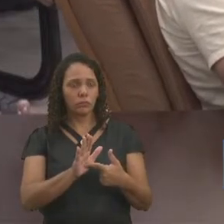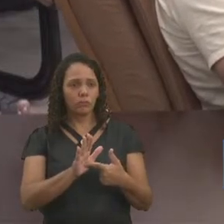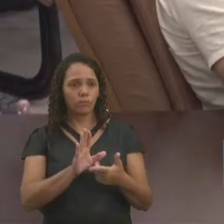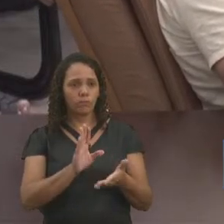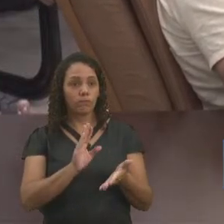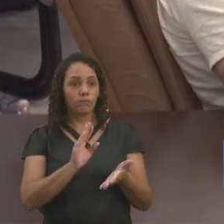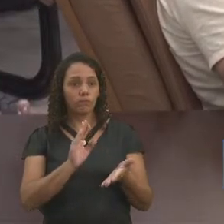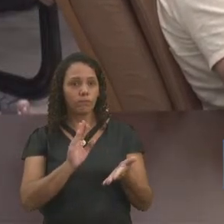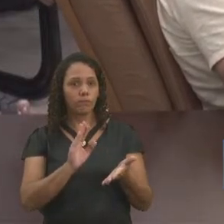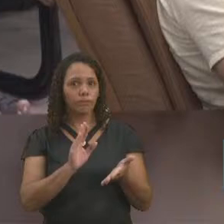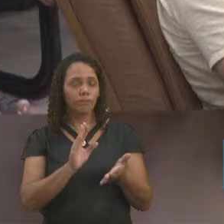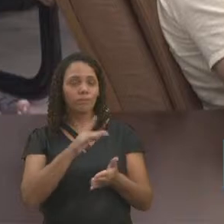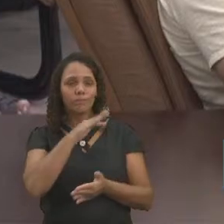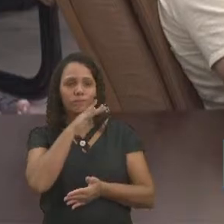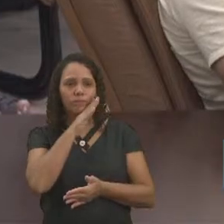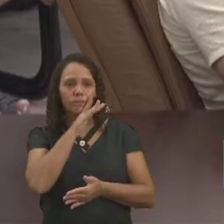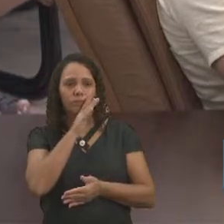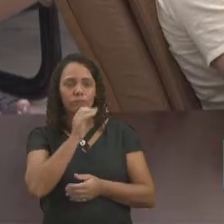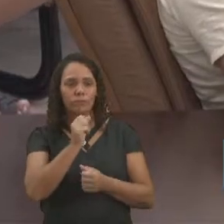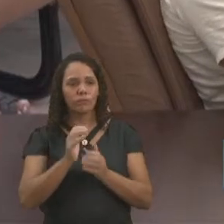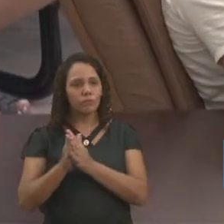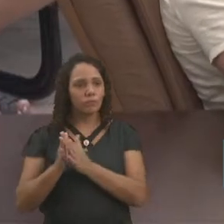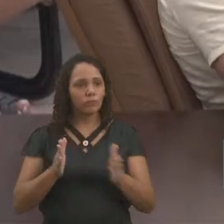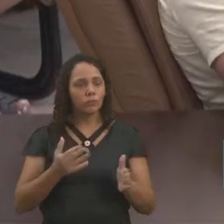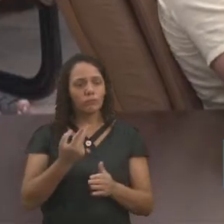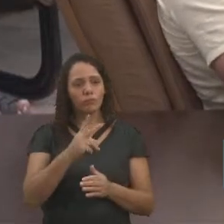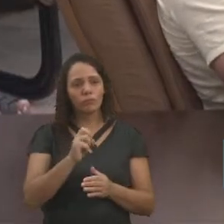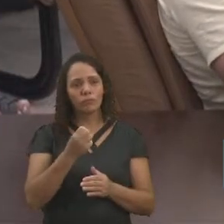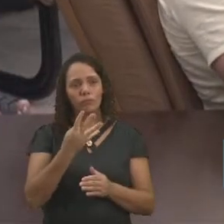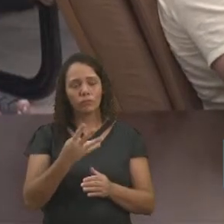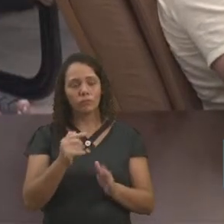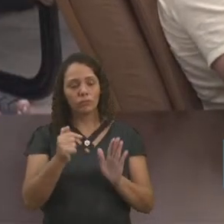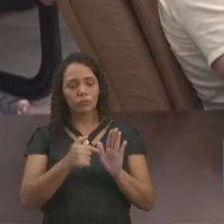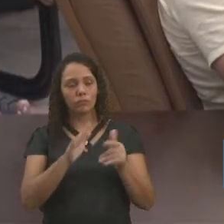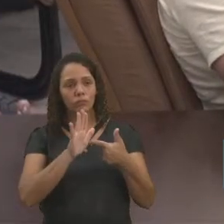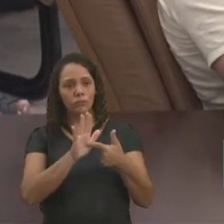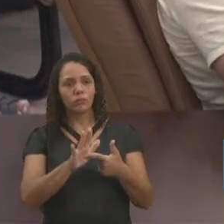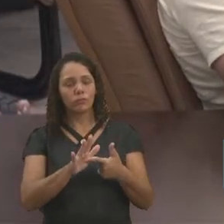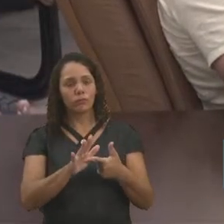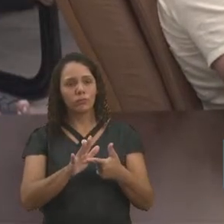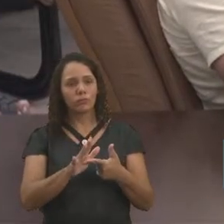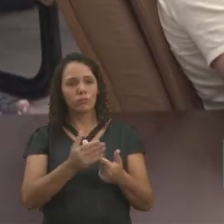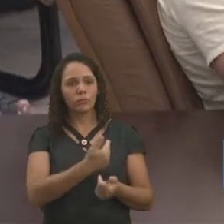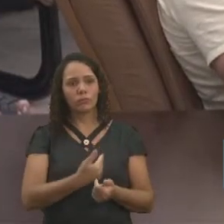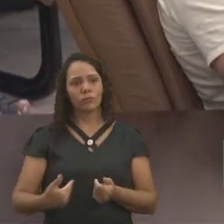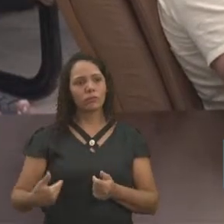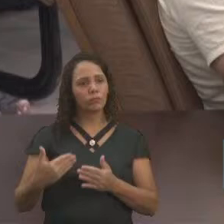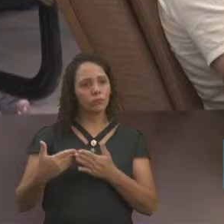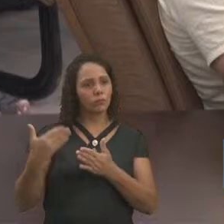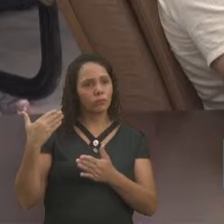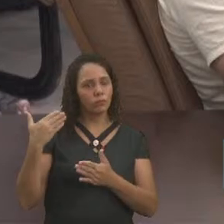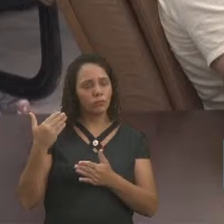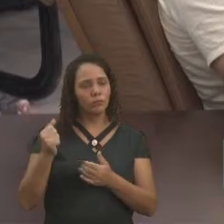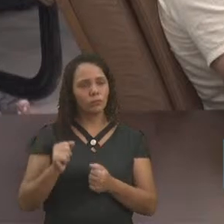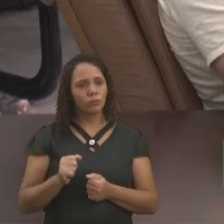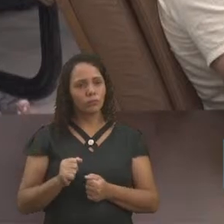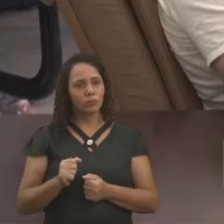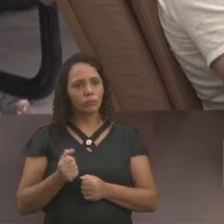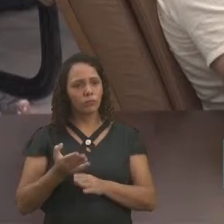deficitária ao longo de 2024. E alerta aqui que a gestão passada